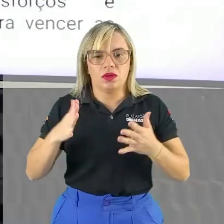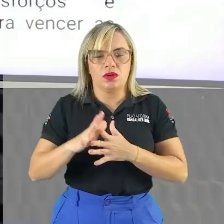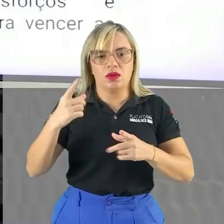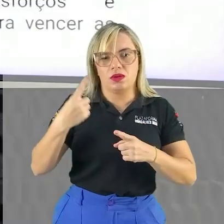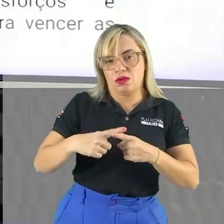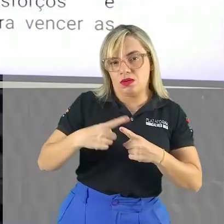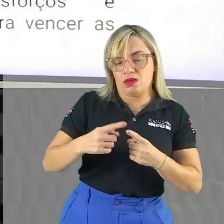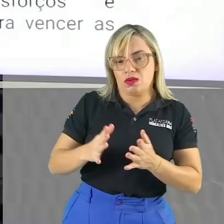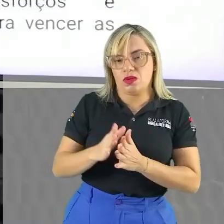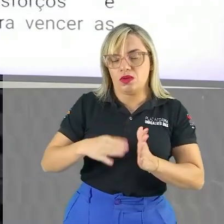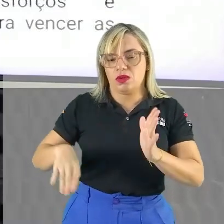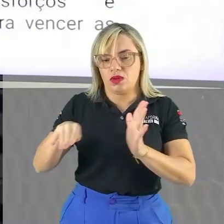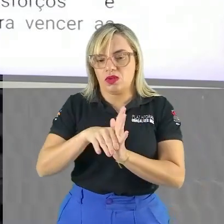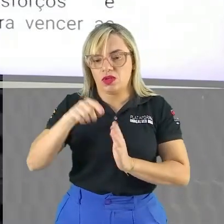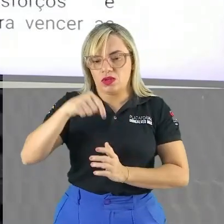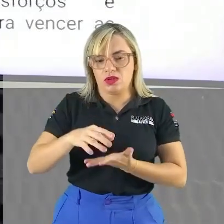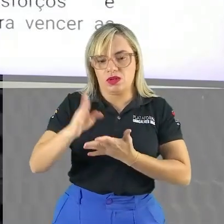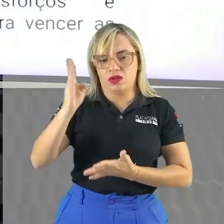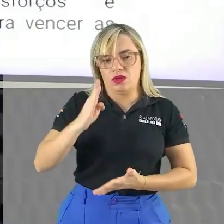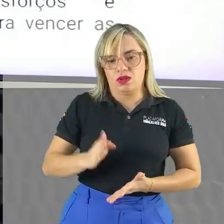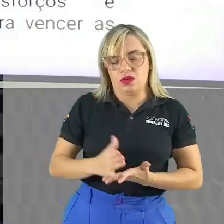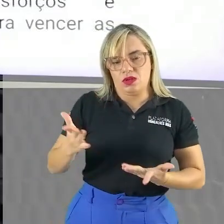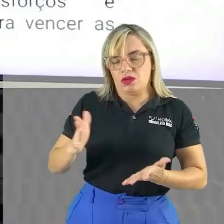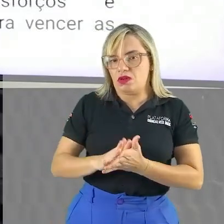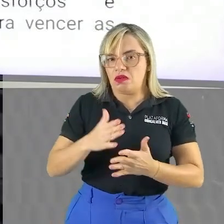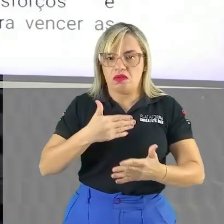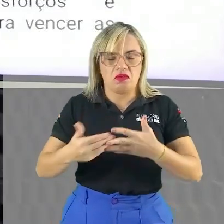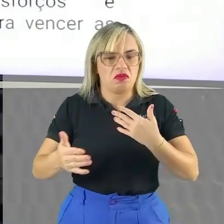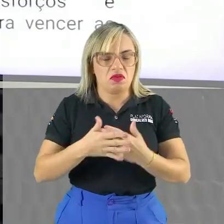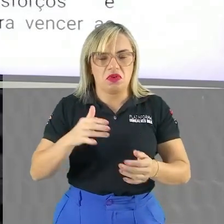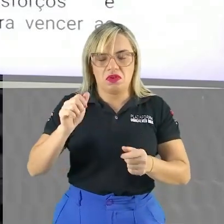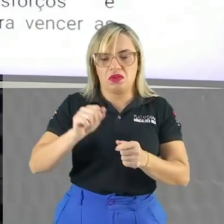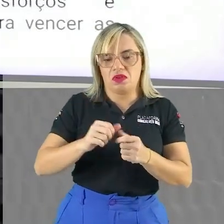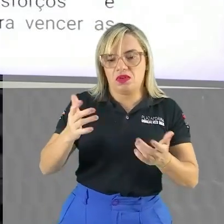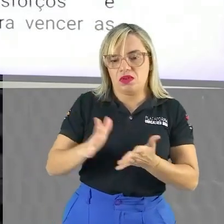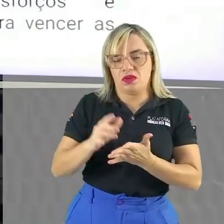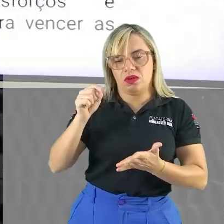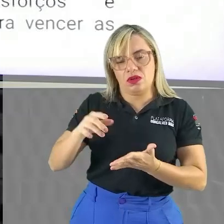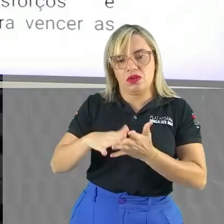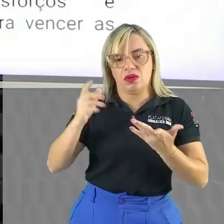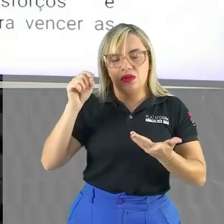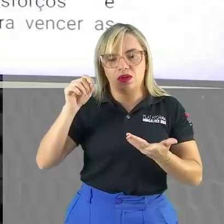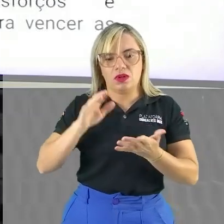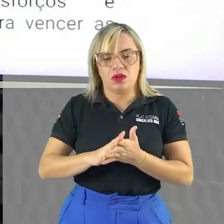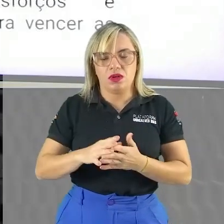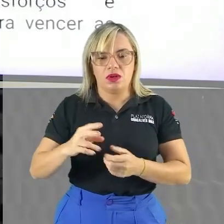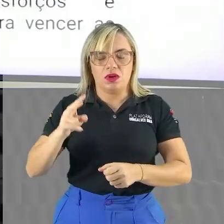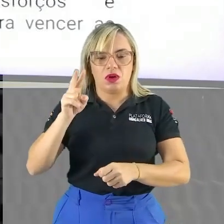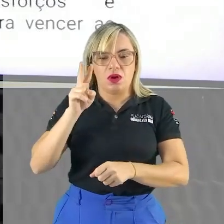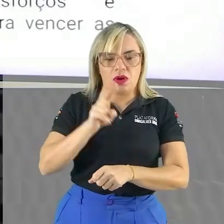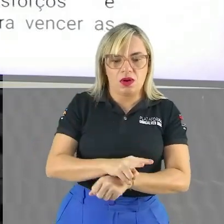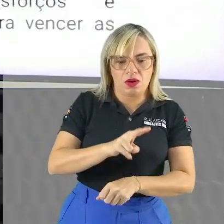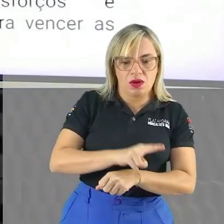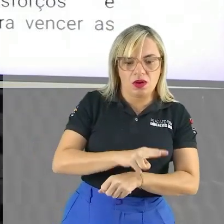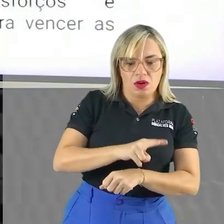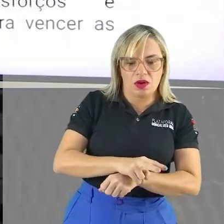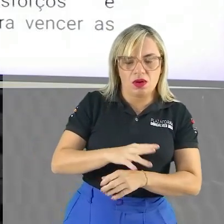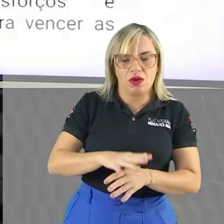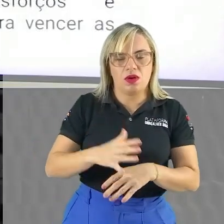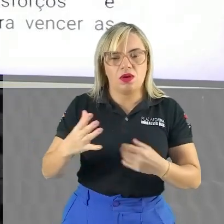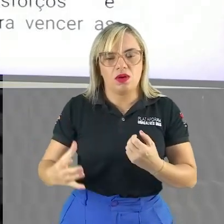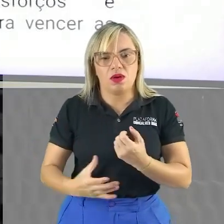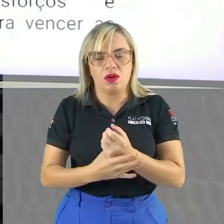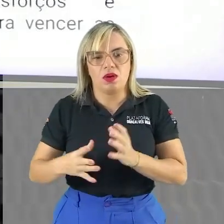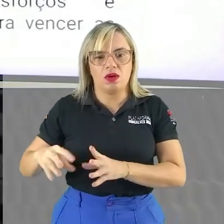seguinte, olha, você vem para cá, para o Brasil, então você se vira. Você vai então ter que, além de proteger o território da invasão de